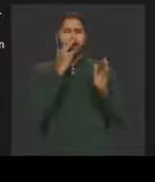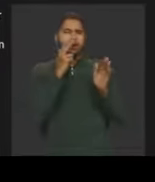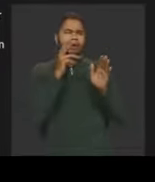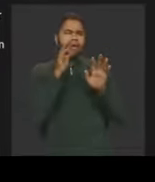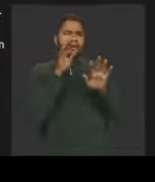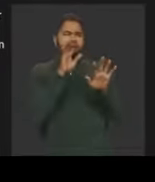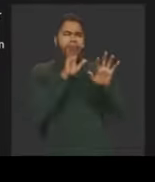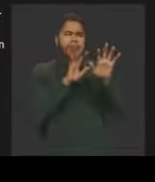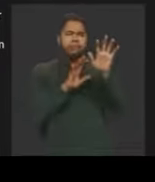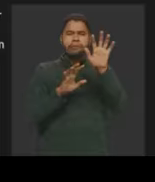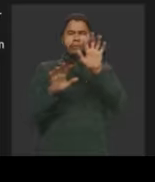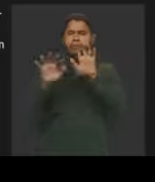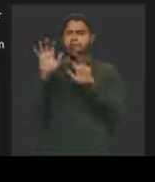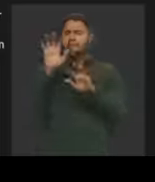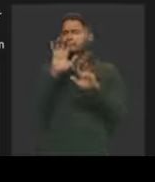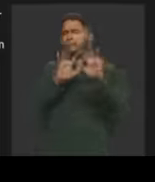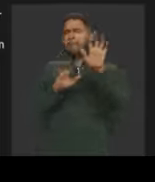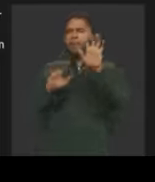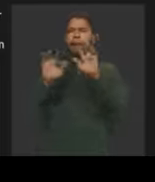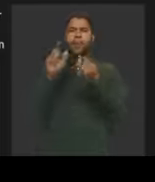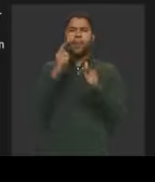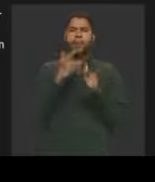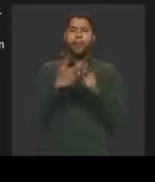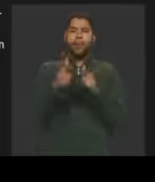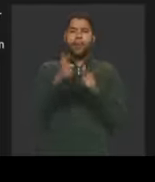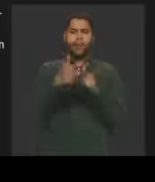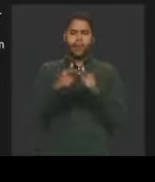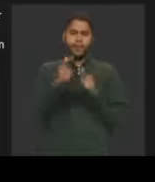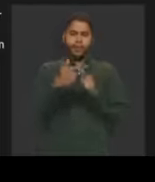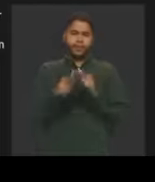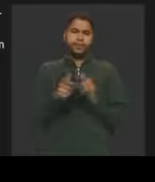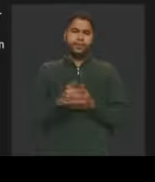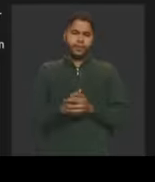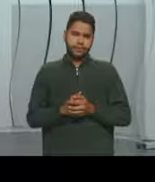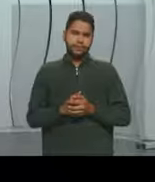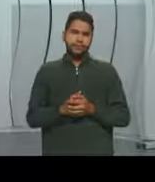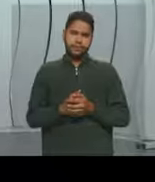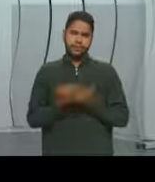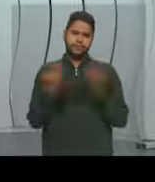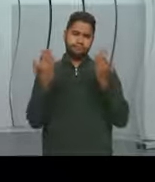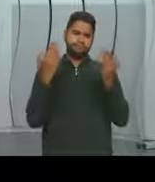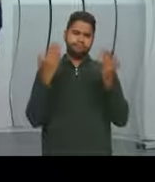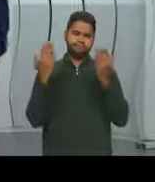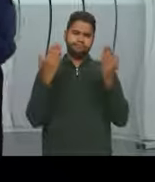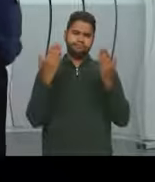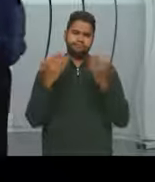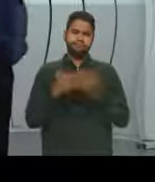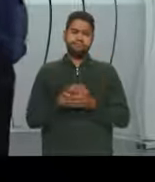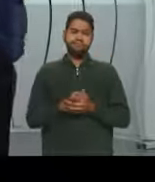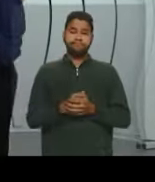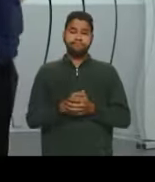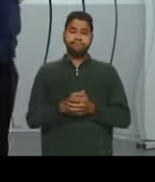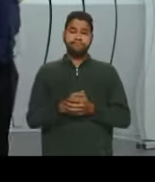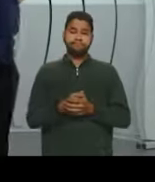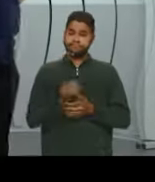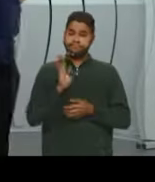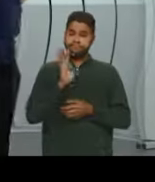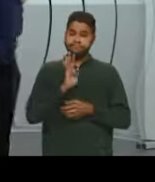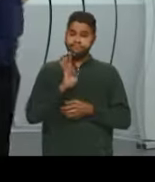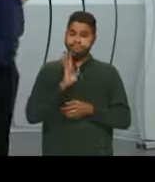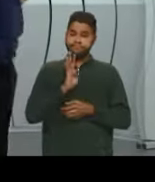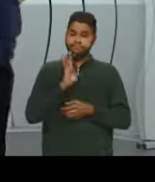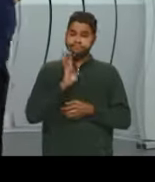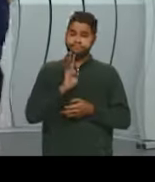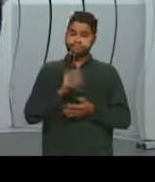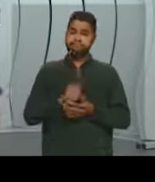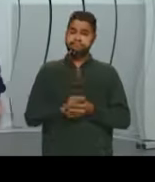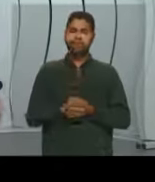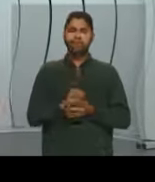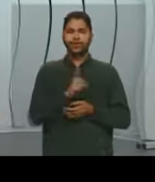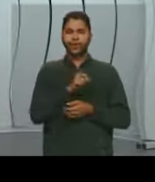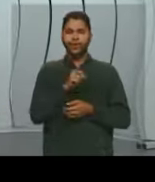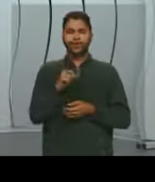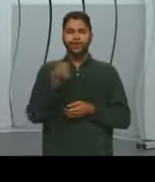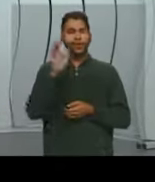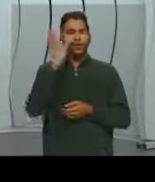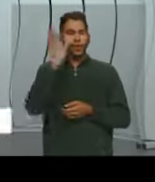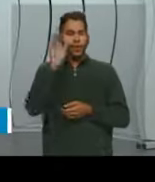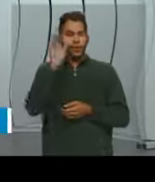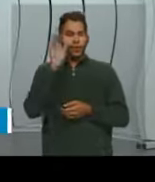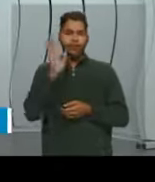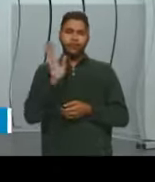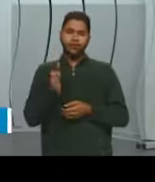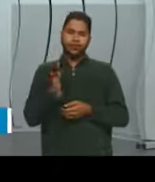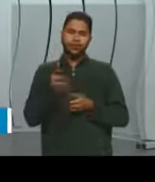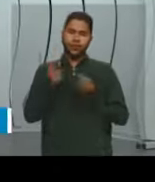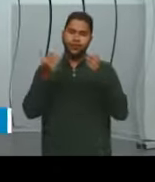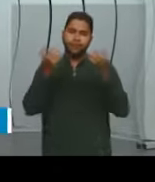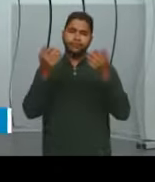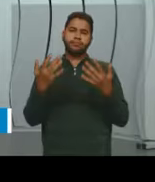daquele escurecimento. Olha só que legal, né? Então, você observa que eu já